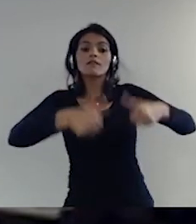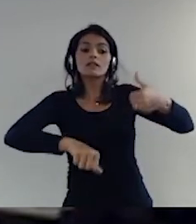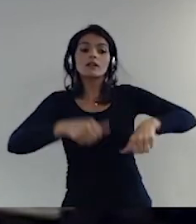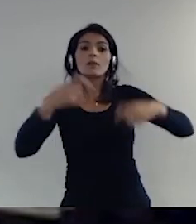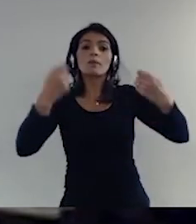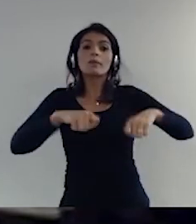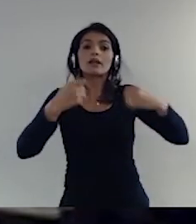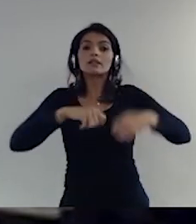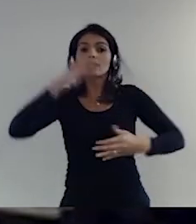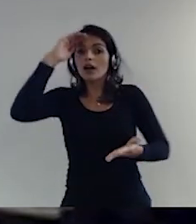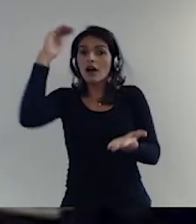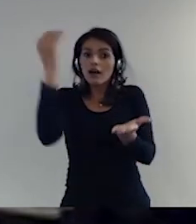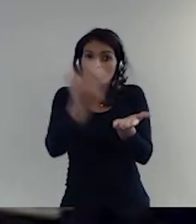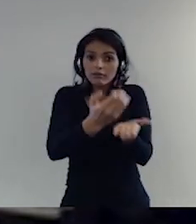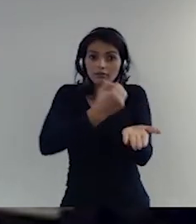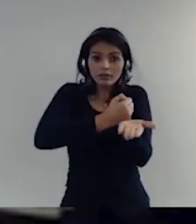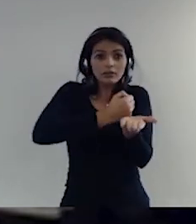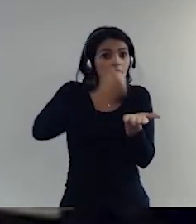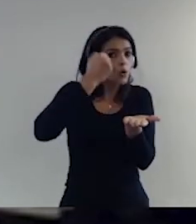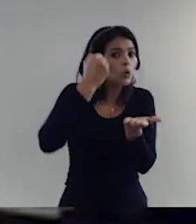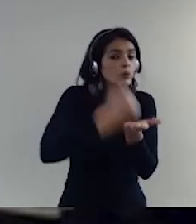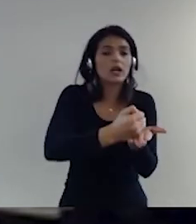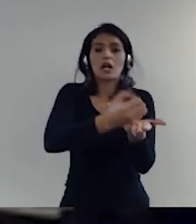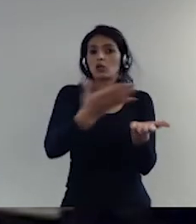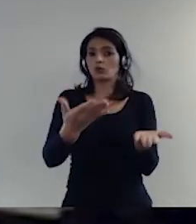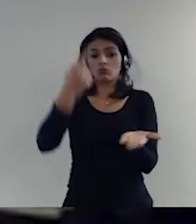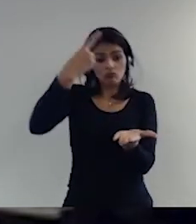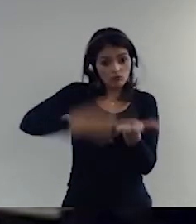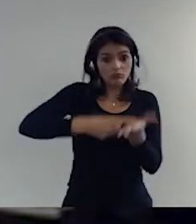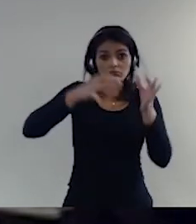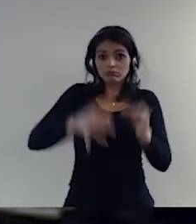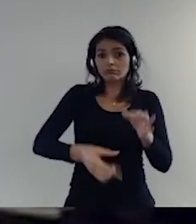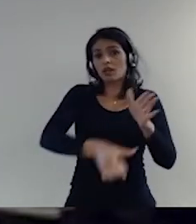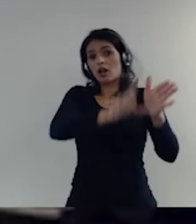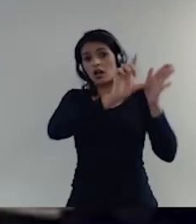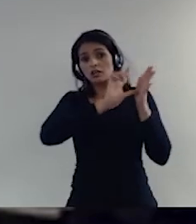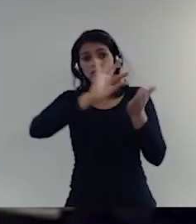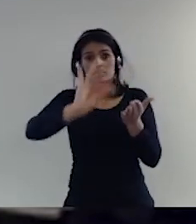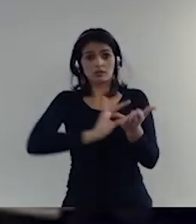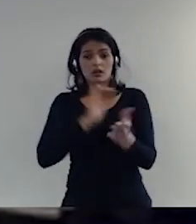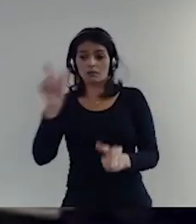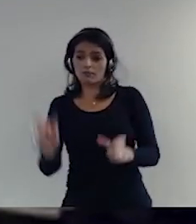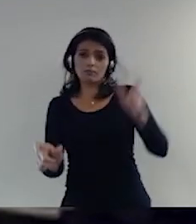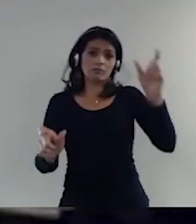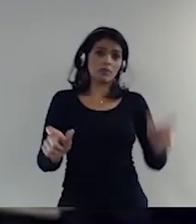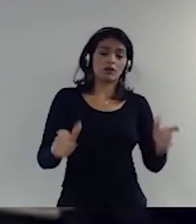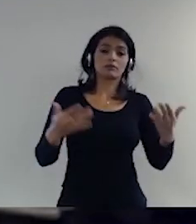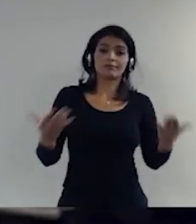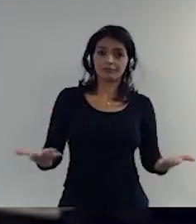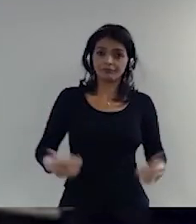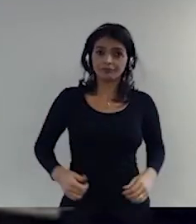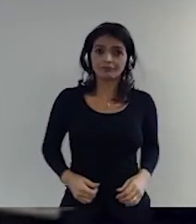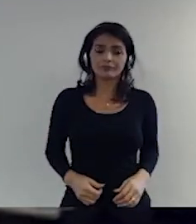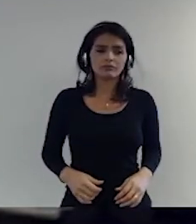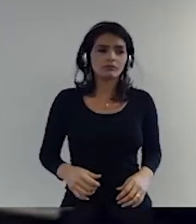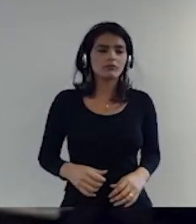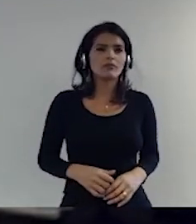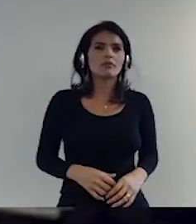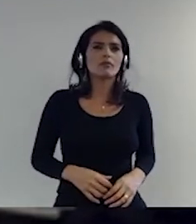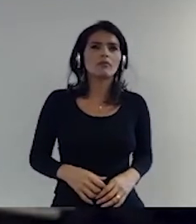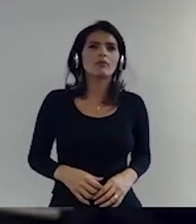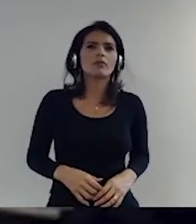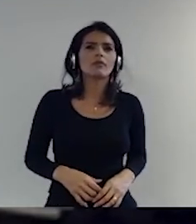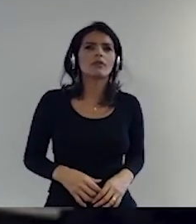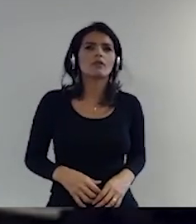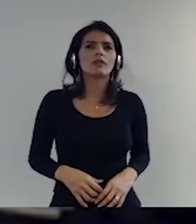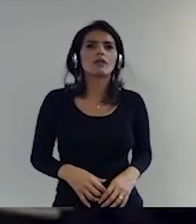de atender, tem de respeitar aquilo que foi preteritamente pactuado pelas partes. Eu, nos minutinhos que ainda